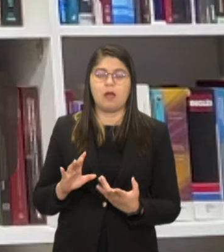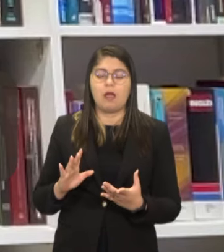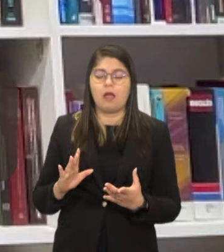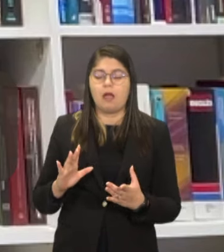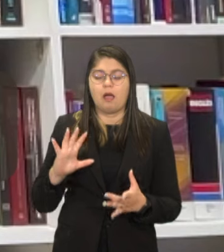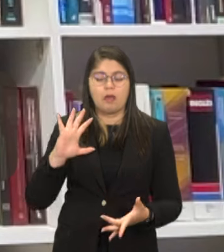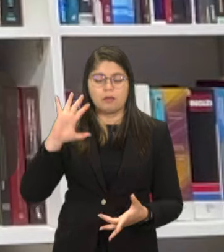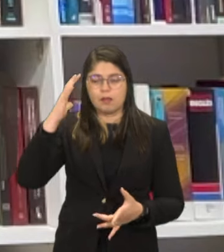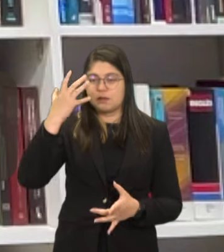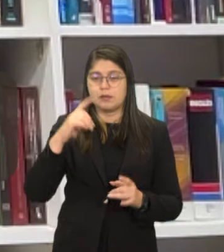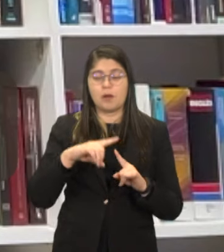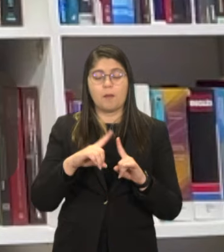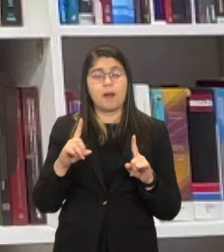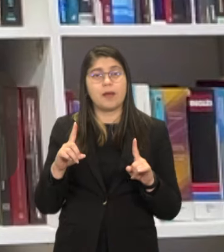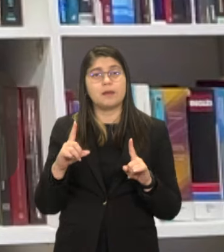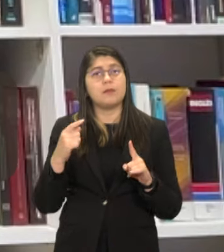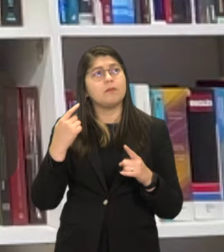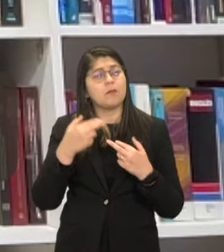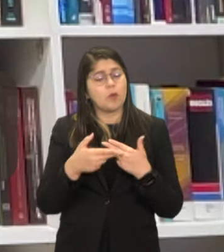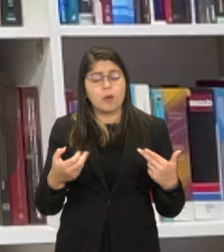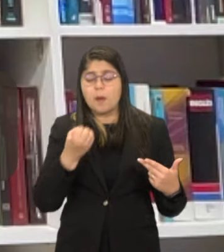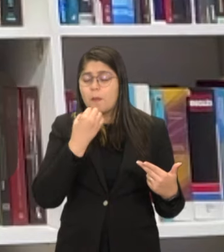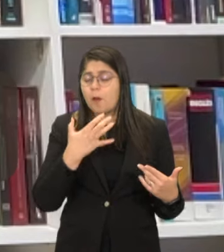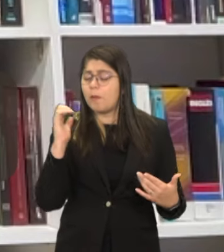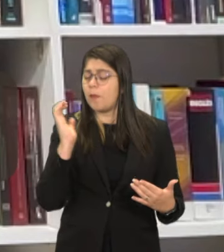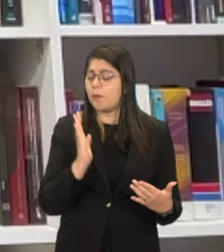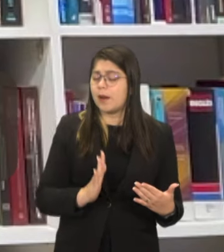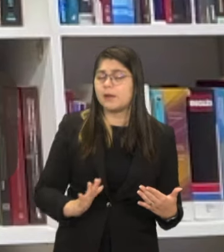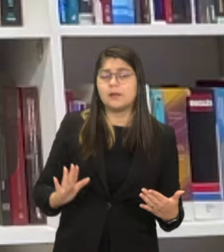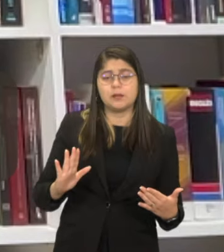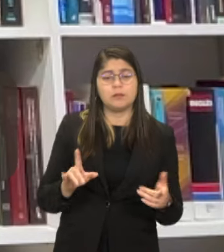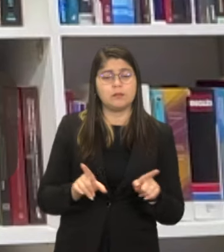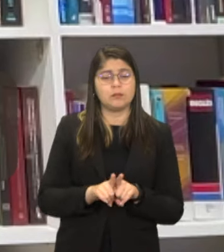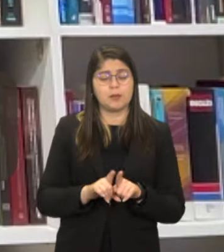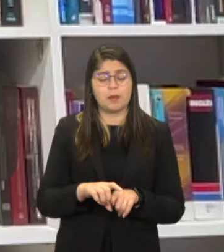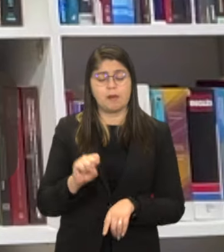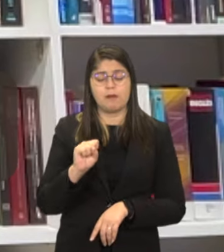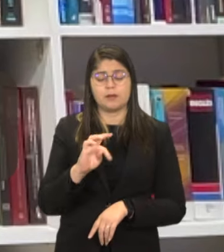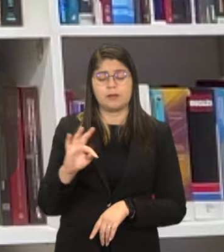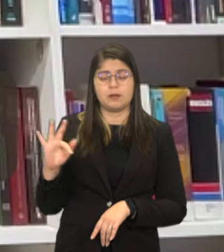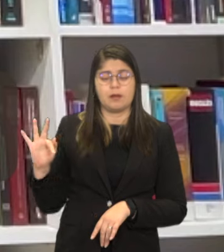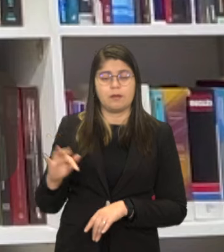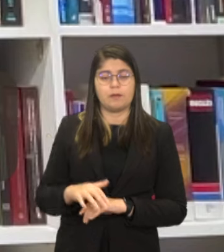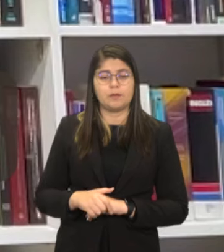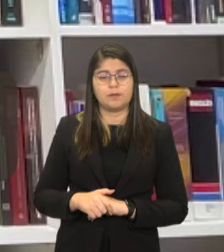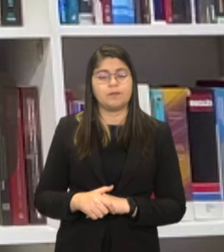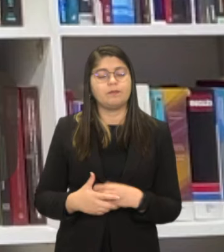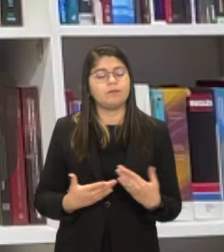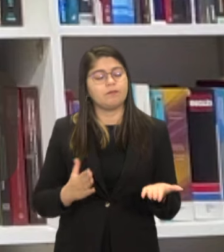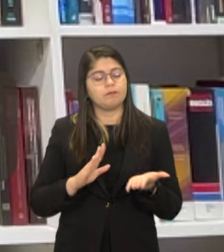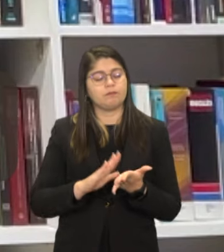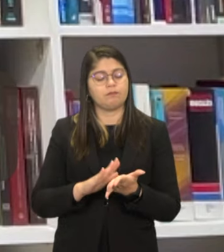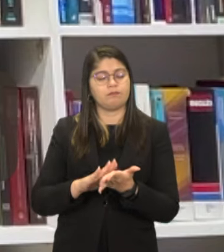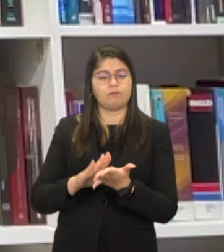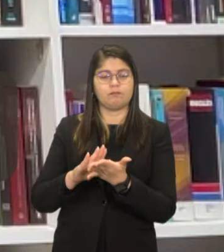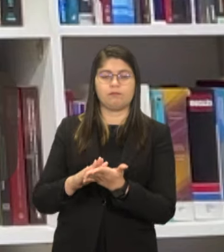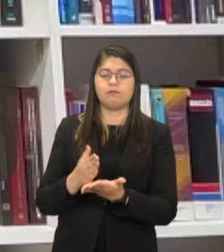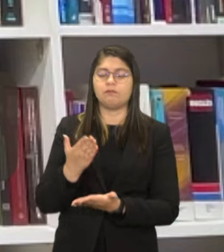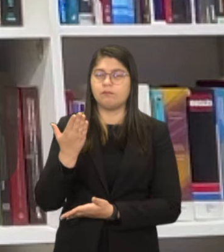também aquilo que é bom para o Brasil, é bom para o Supremo Tribunal Federal. Quero parabenizá-lo